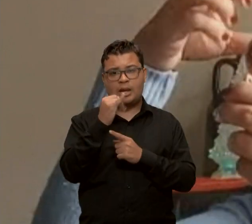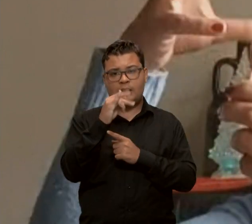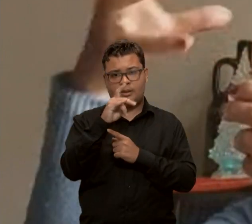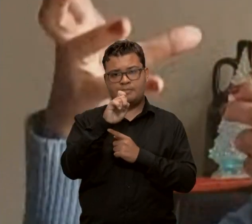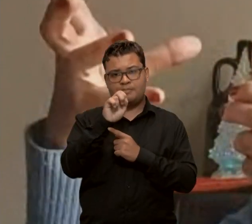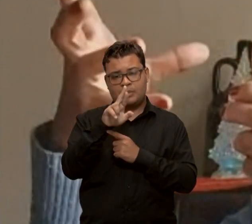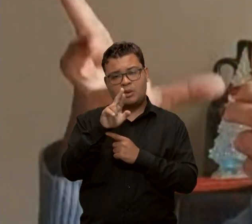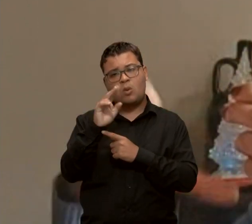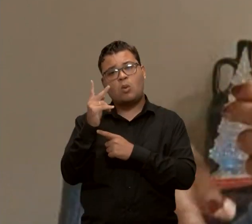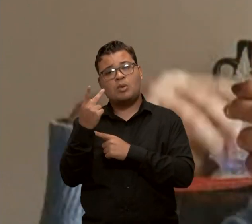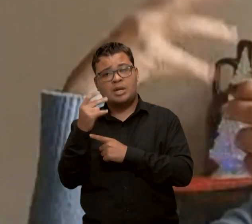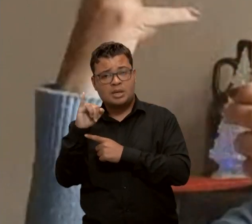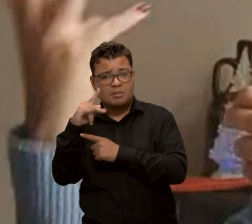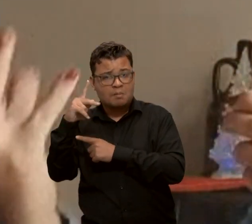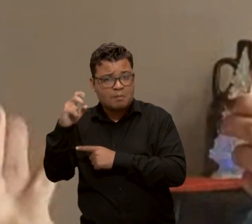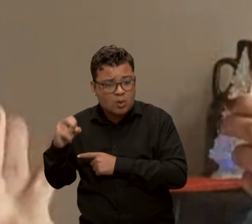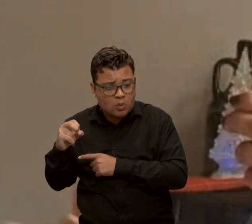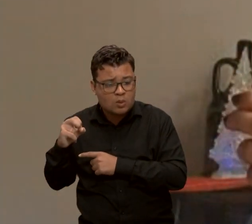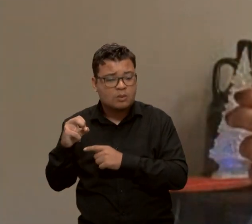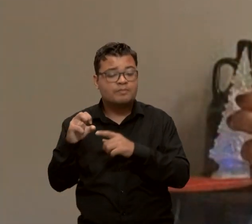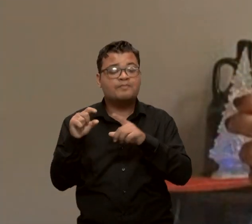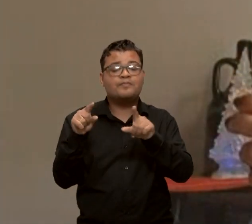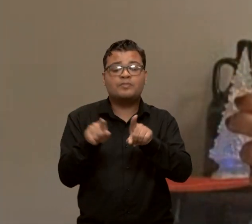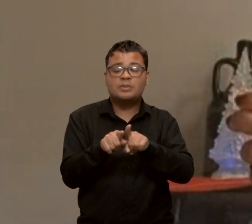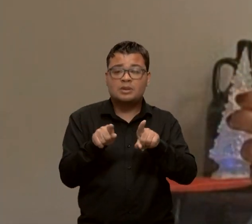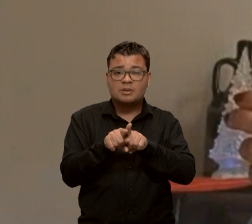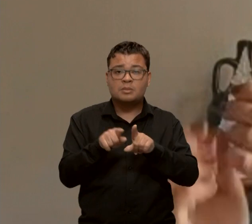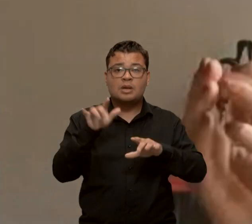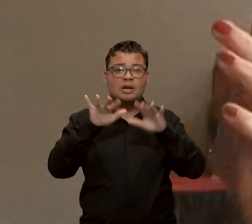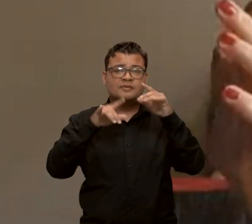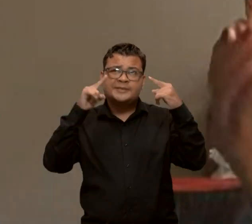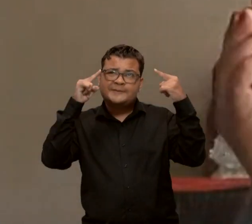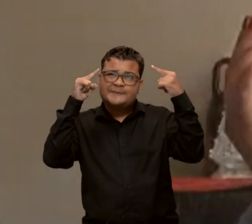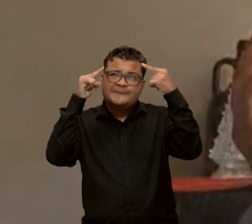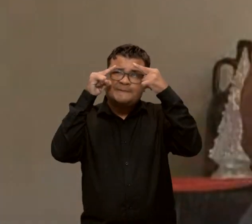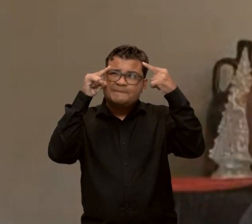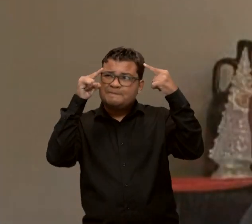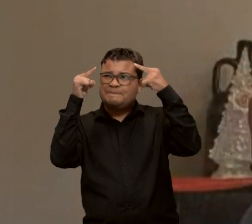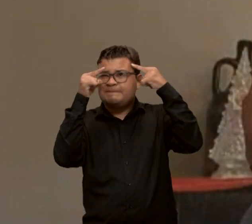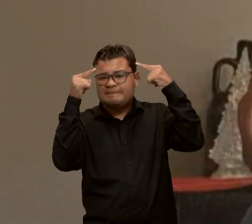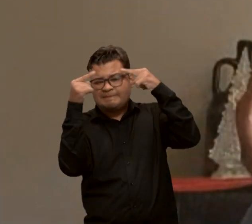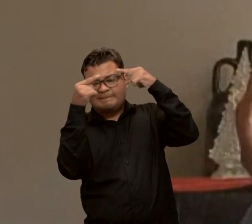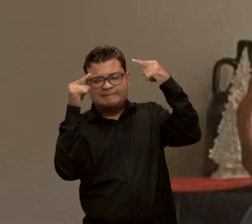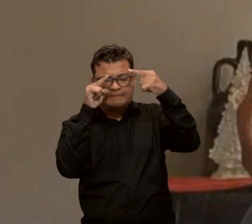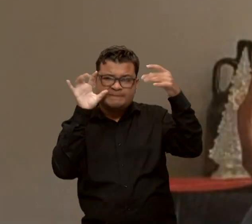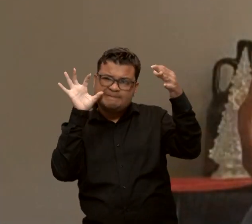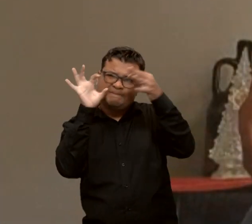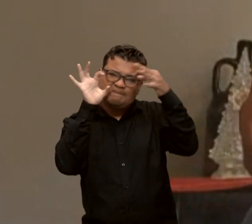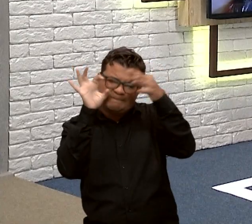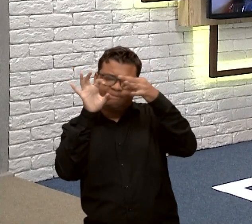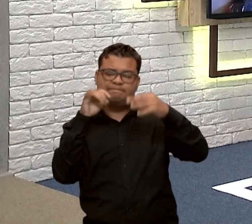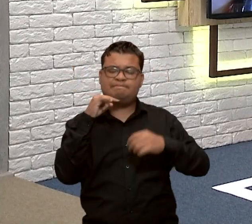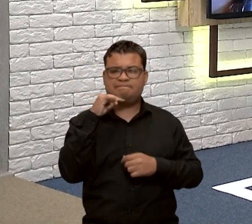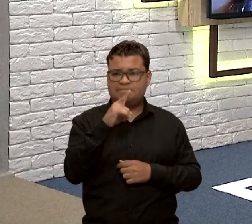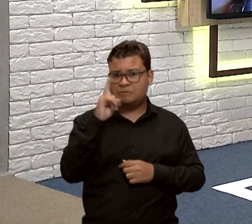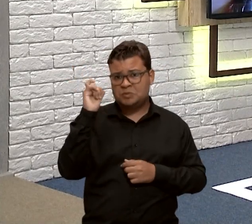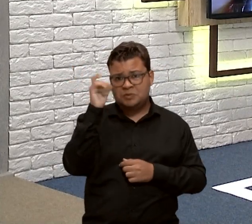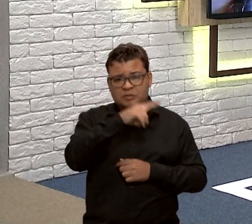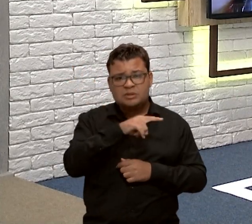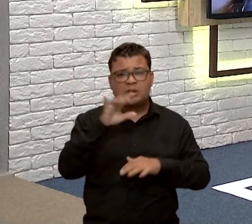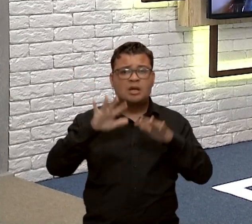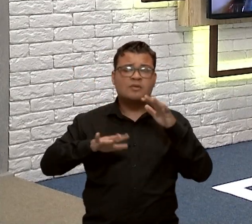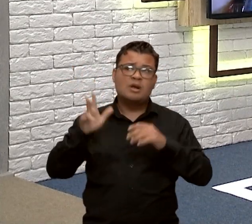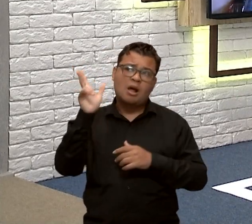hipoconexões, ou até mesmo com dificuldade de fazer conexões. Mesmo Ana, recebendo estímulos